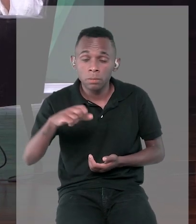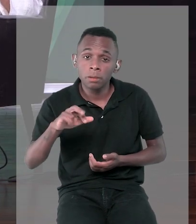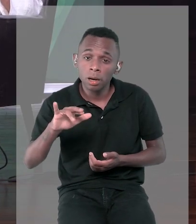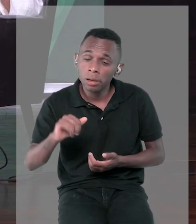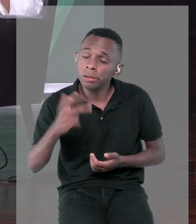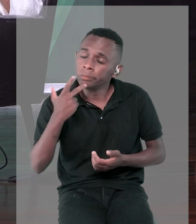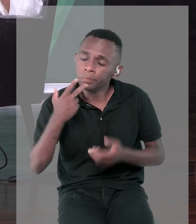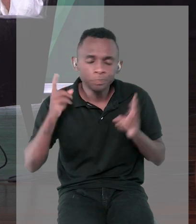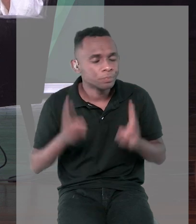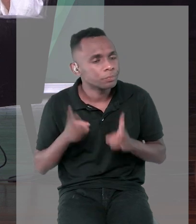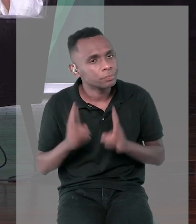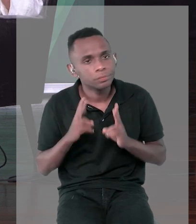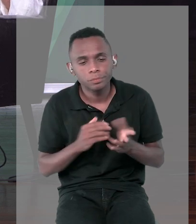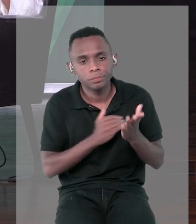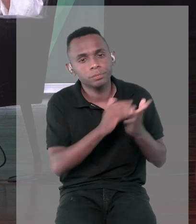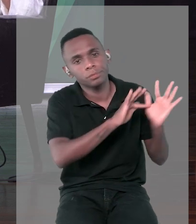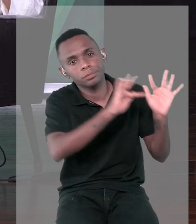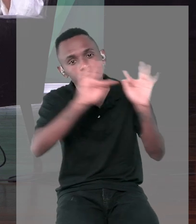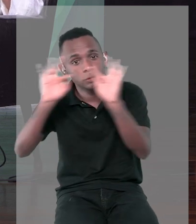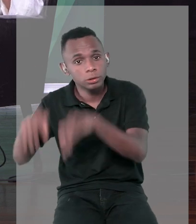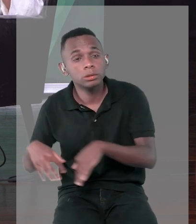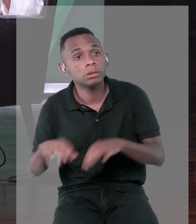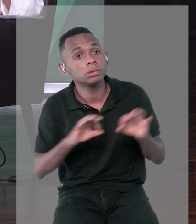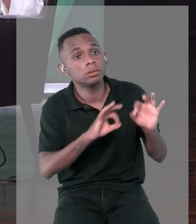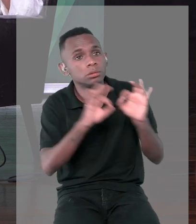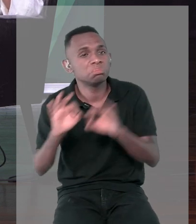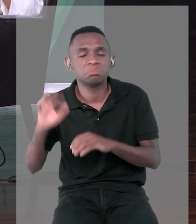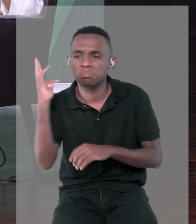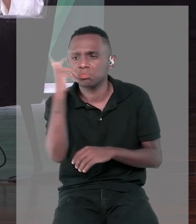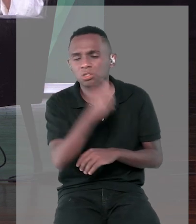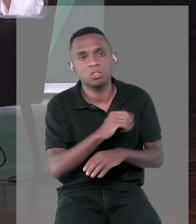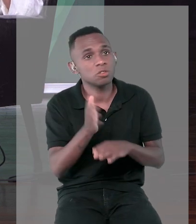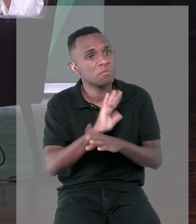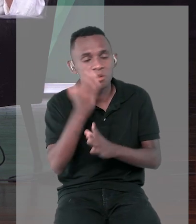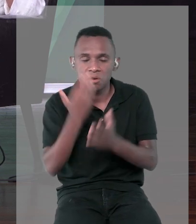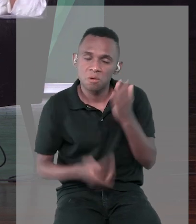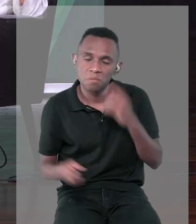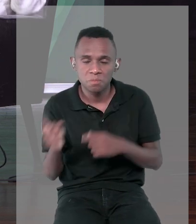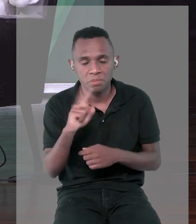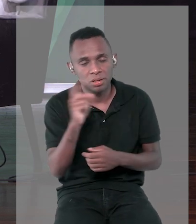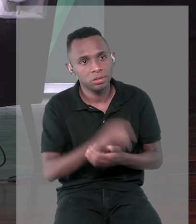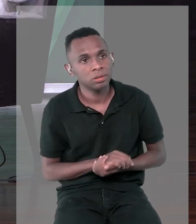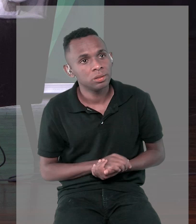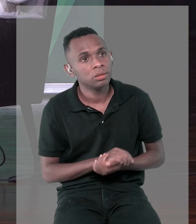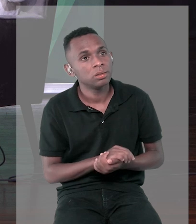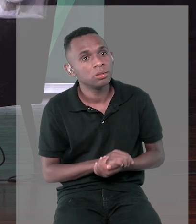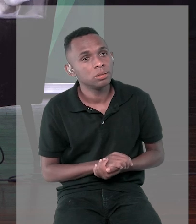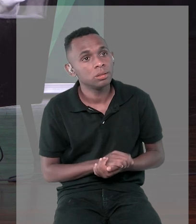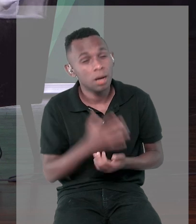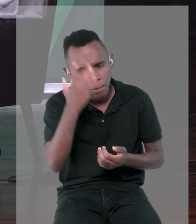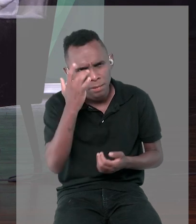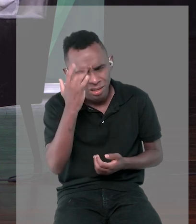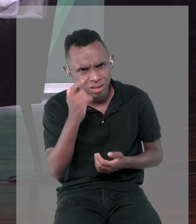Cândido fala o tempo inteiro, do começo ao fim. Muito bonito o filme, vocês não percam, viu? Vai estrear